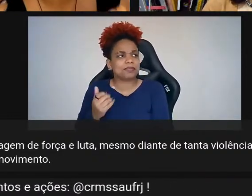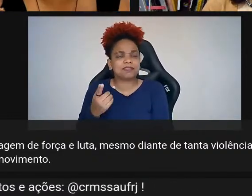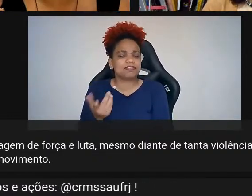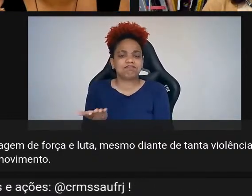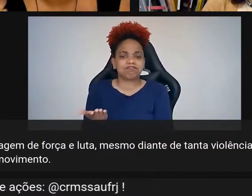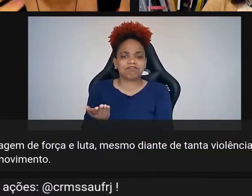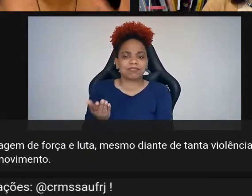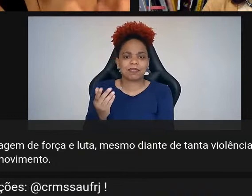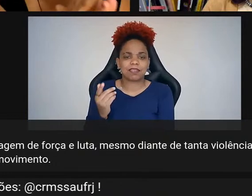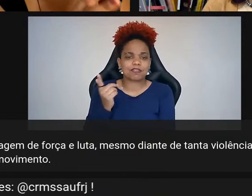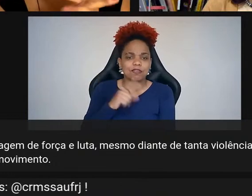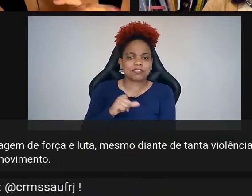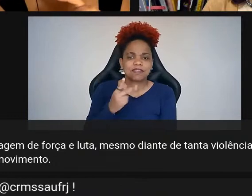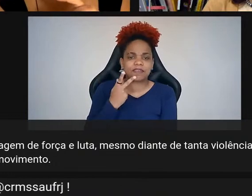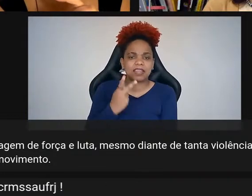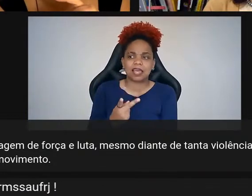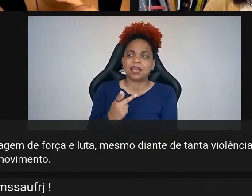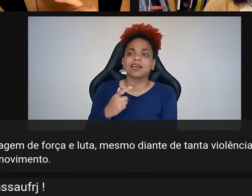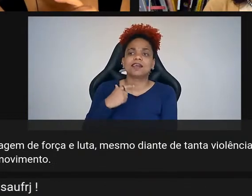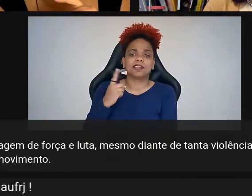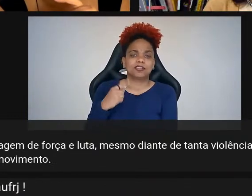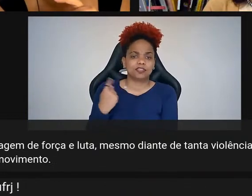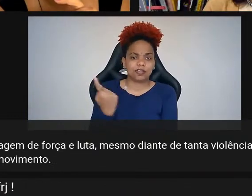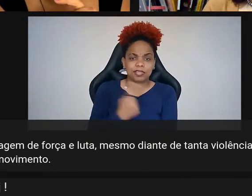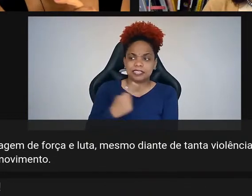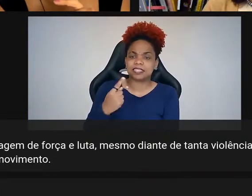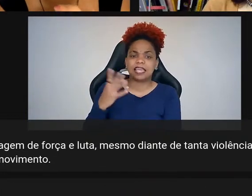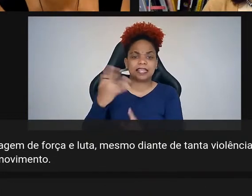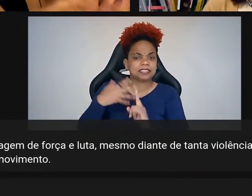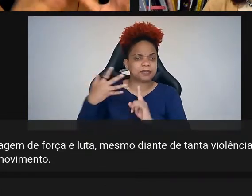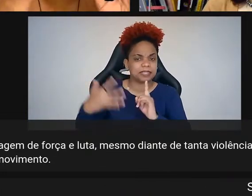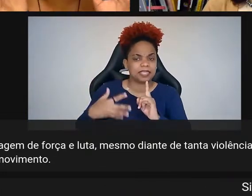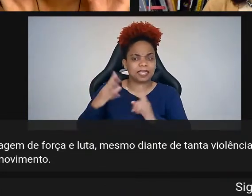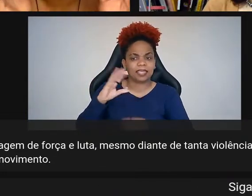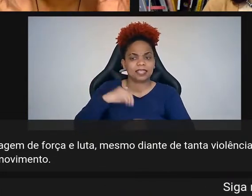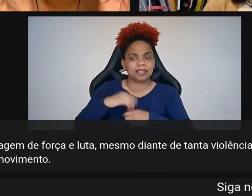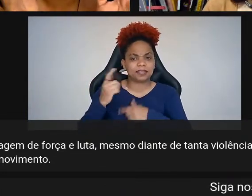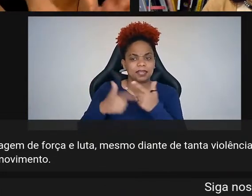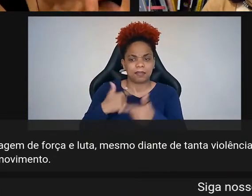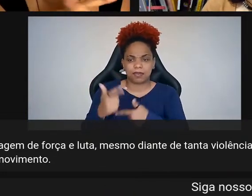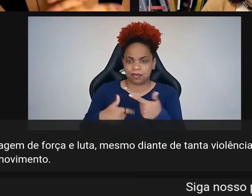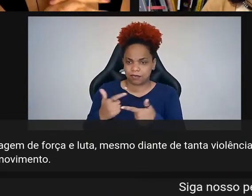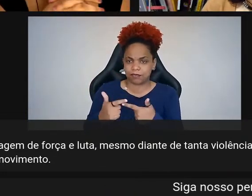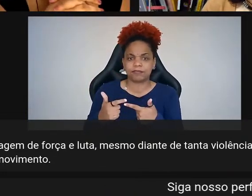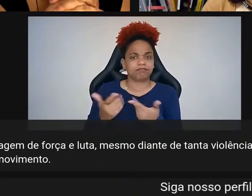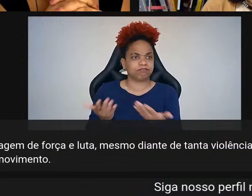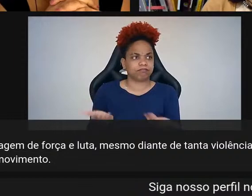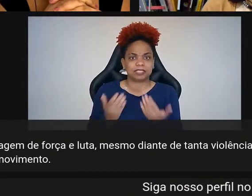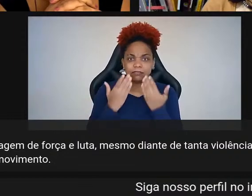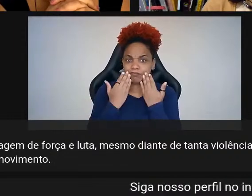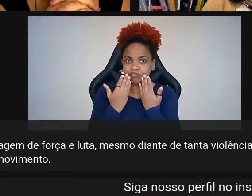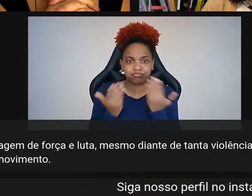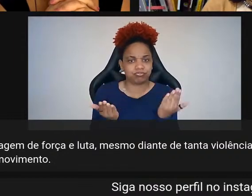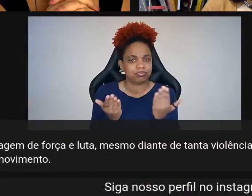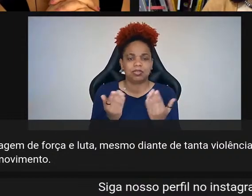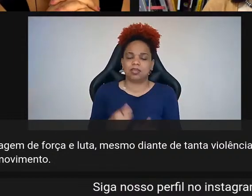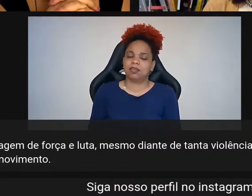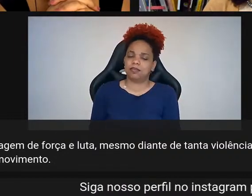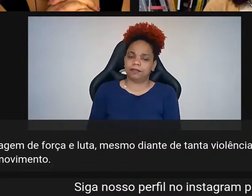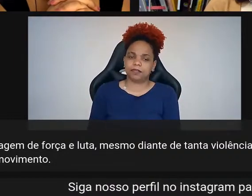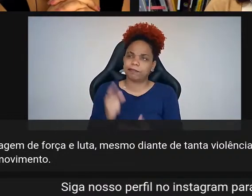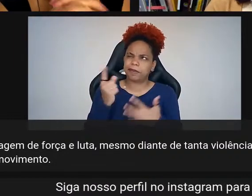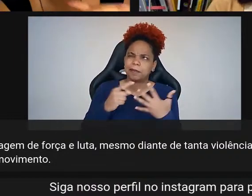sequer falar que somos LGBTs no nosso trabalho. Então, são muitas as questões que nos colocam aí para pensar.